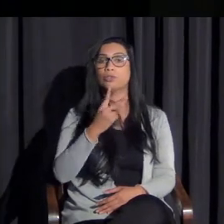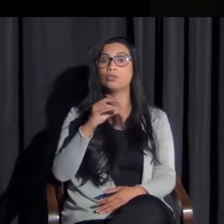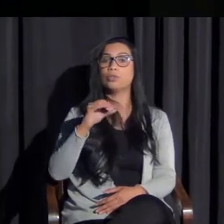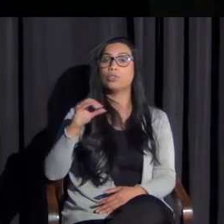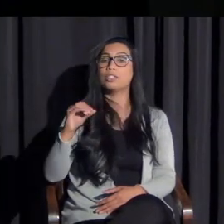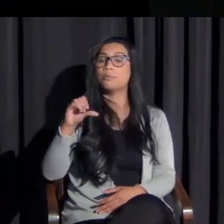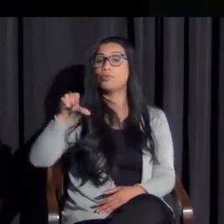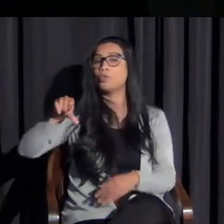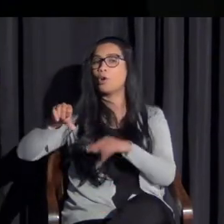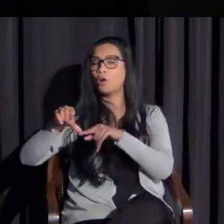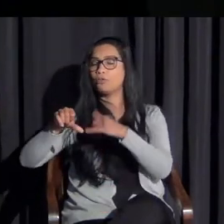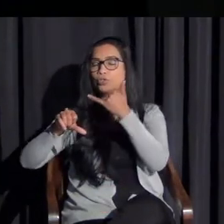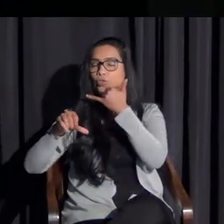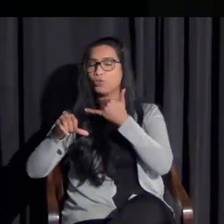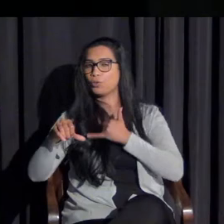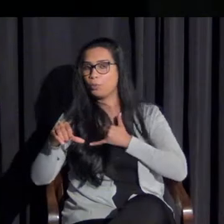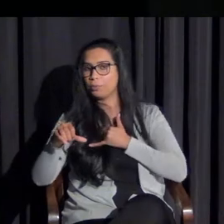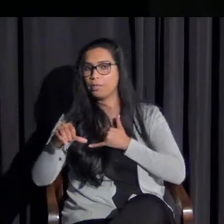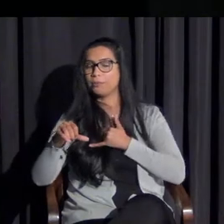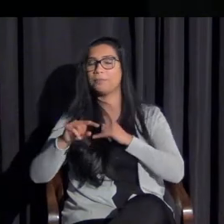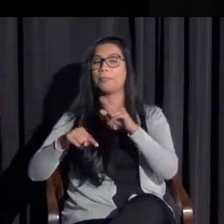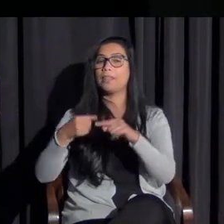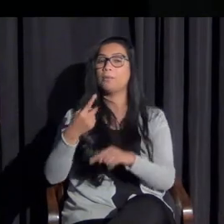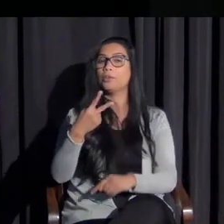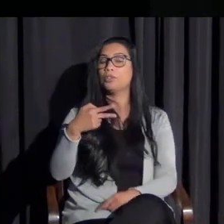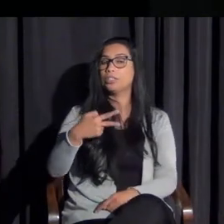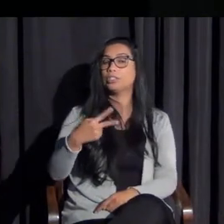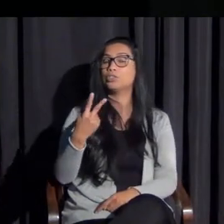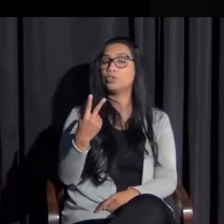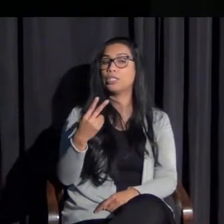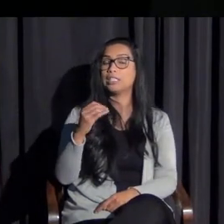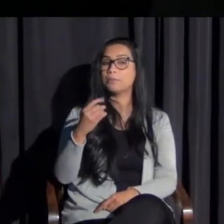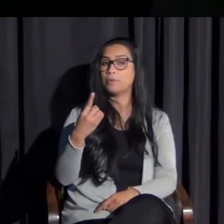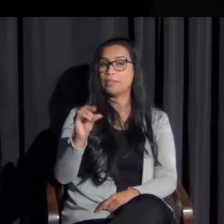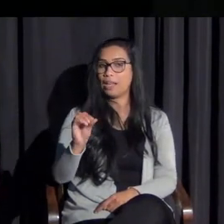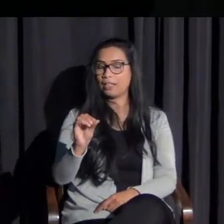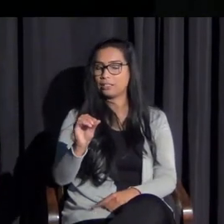2009, depois 2010, né, se apreensando.